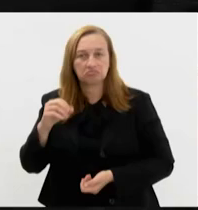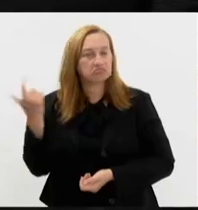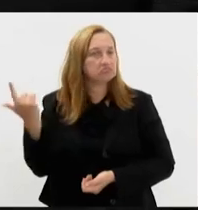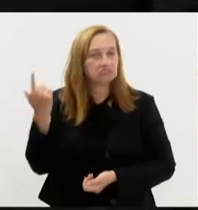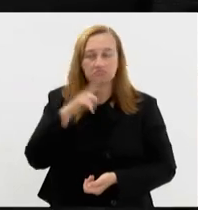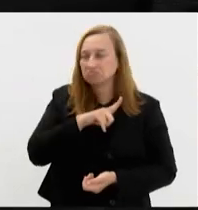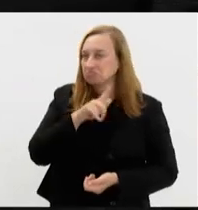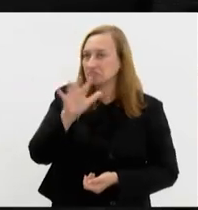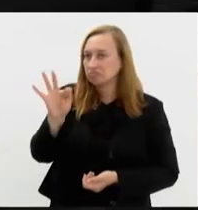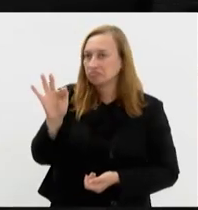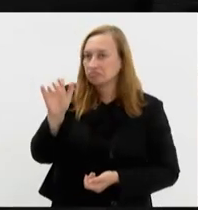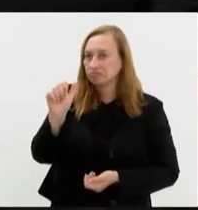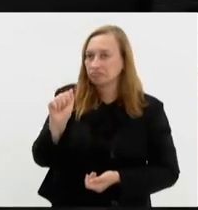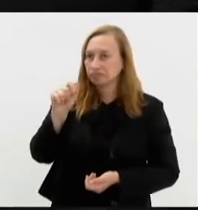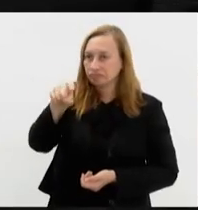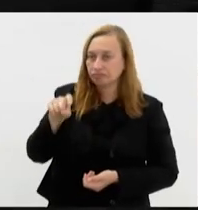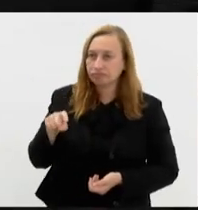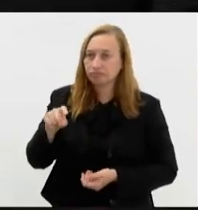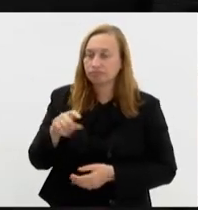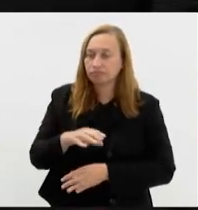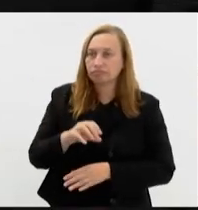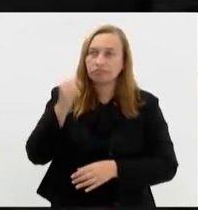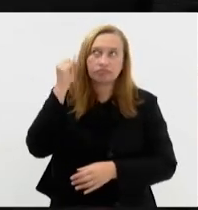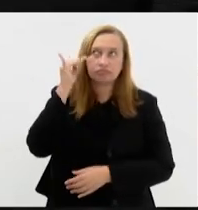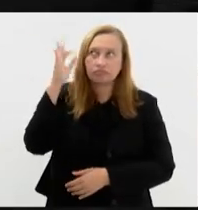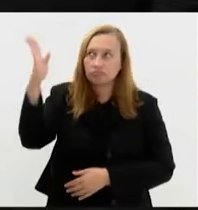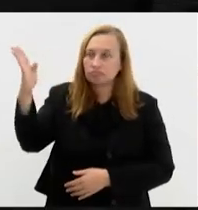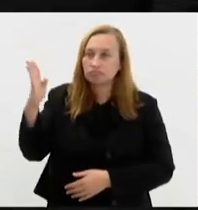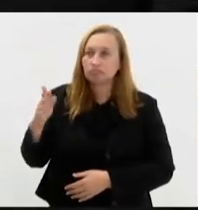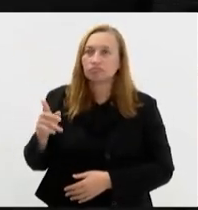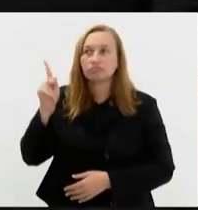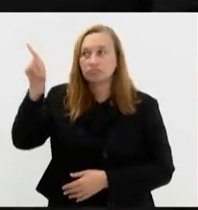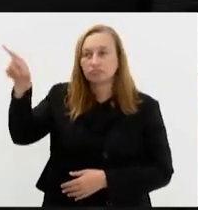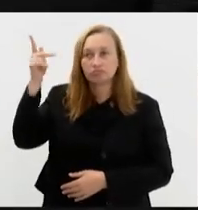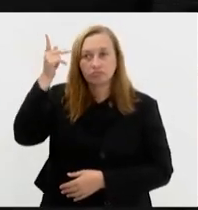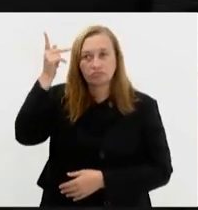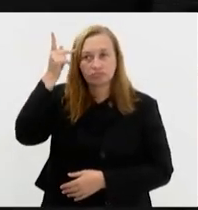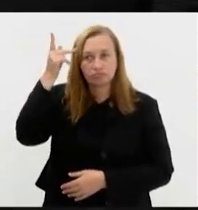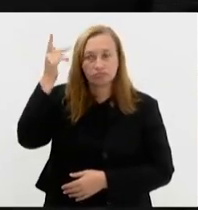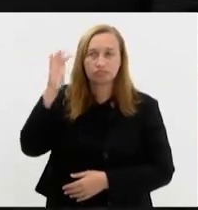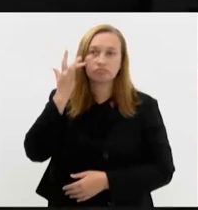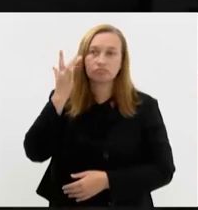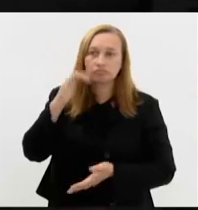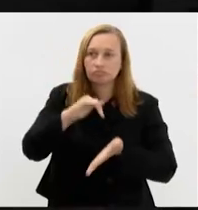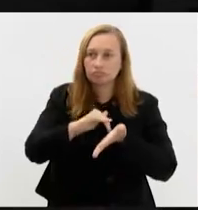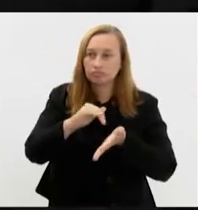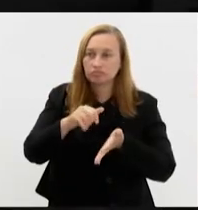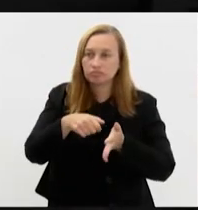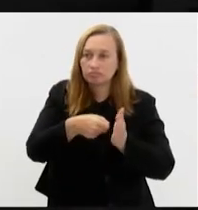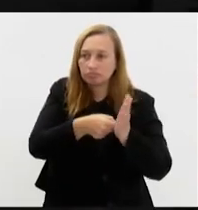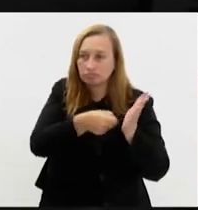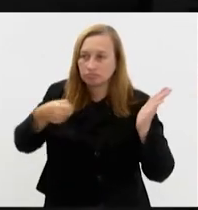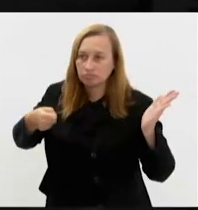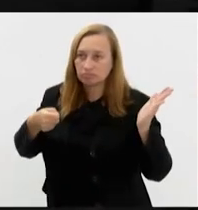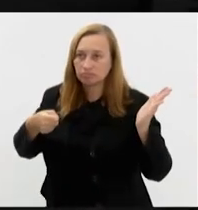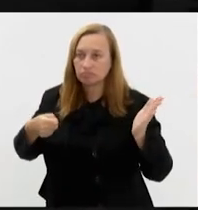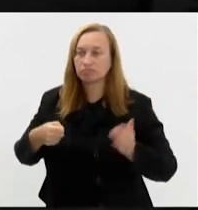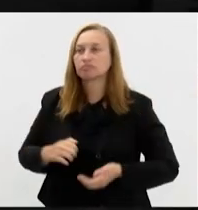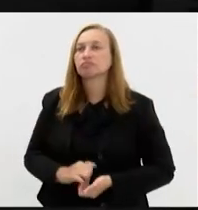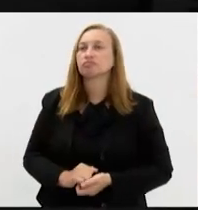fax ficamos aí a madrugada né Eu acho que lá em São Paulo tirado da tomada o fax né E e aí falta de